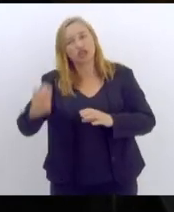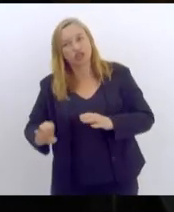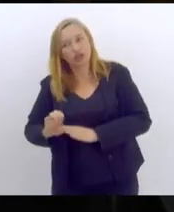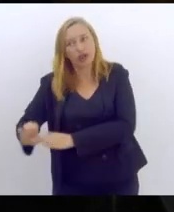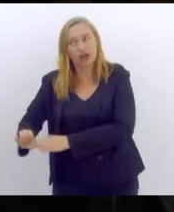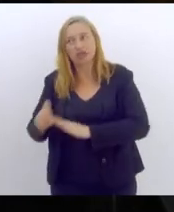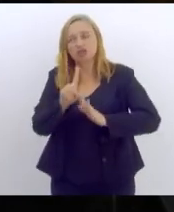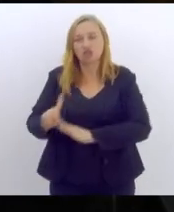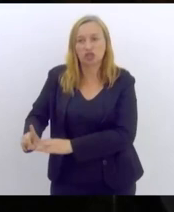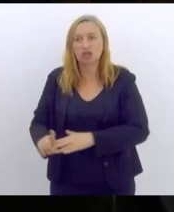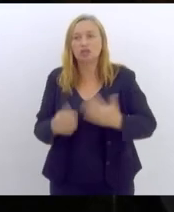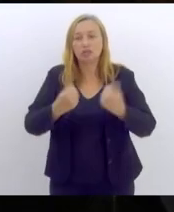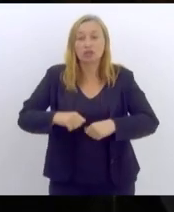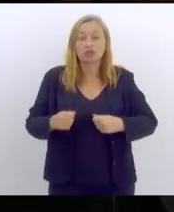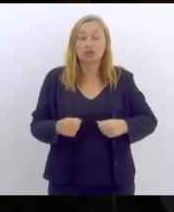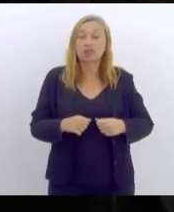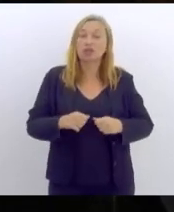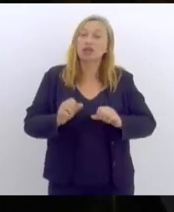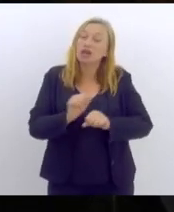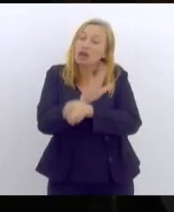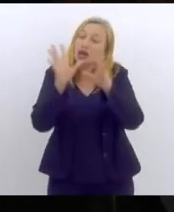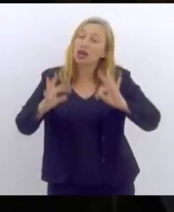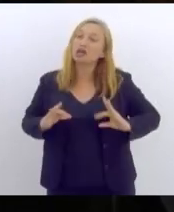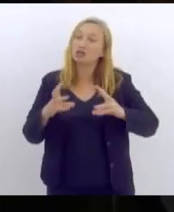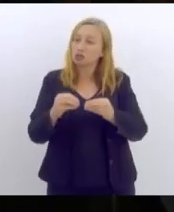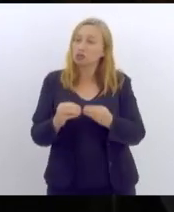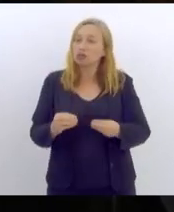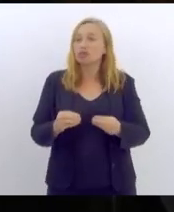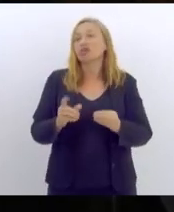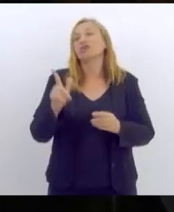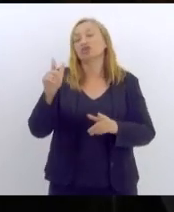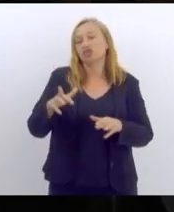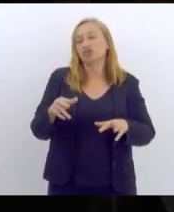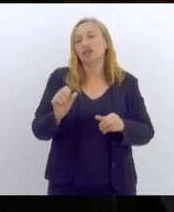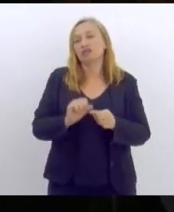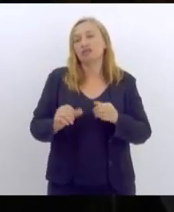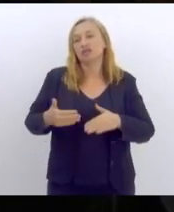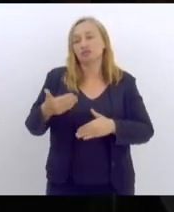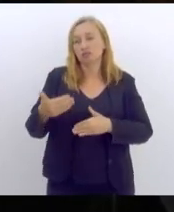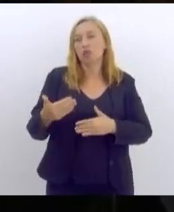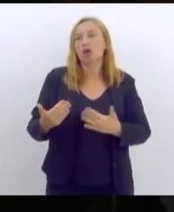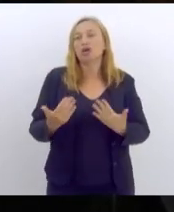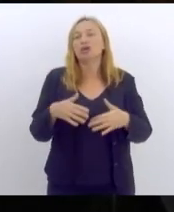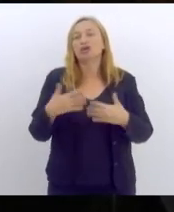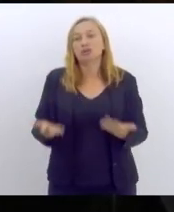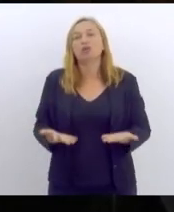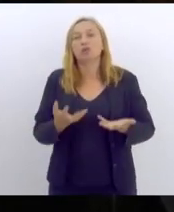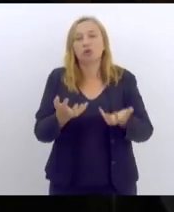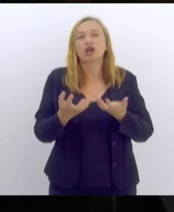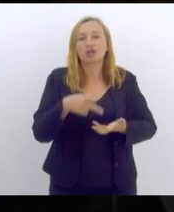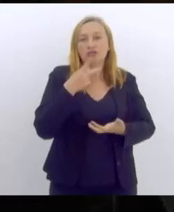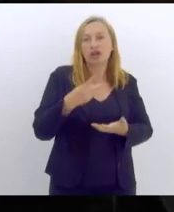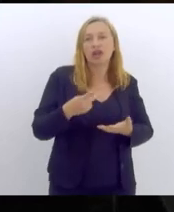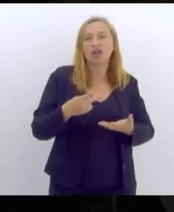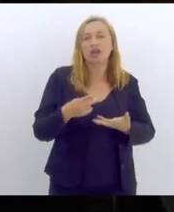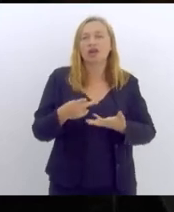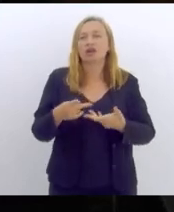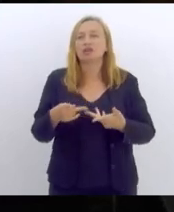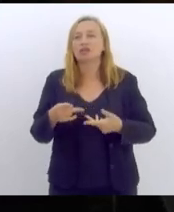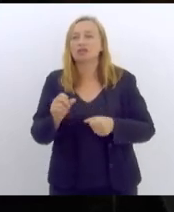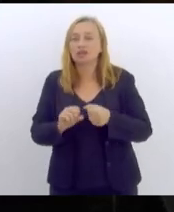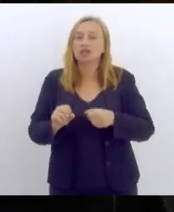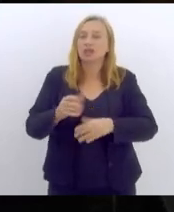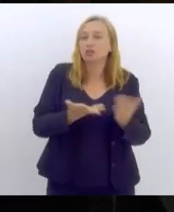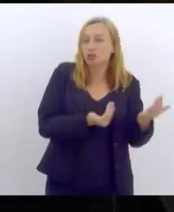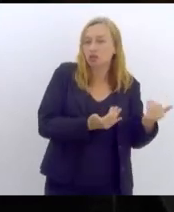direita, eu acho que aqui a gente precisa ser transparente um com o outro, que eu acho que é o que vai fazer toda a diferença daqui para frente. Então, O que eu quero fazer pelo Rio de Janeiro, pelo jovem